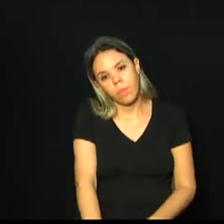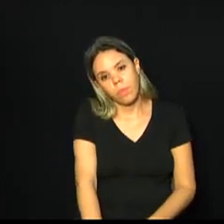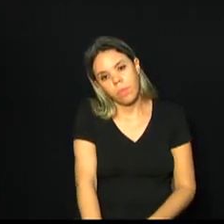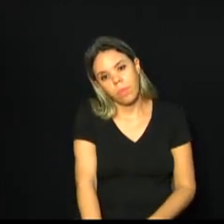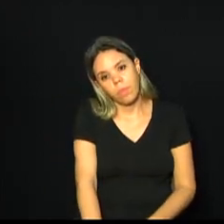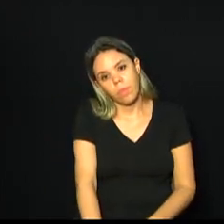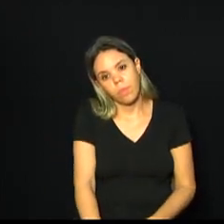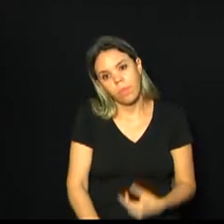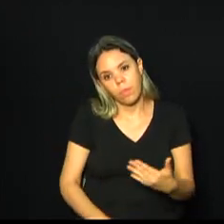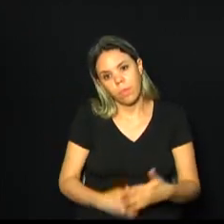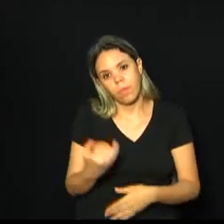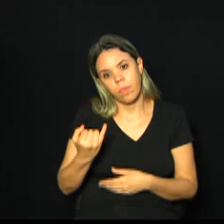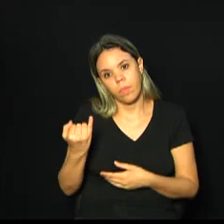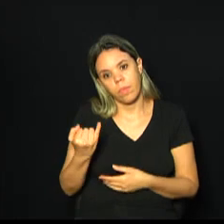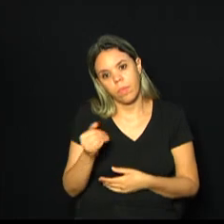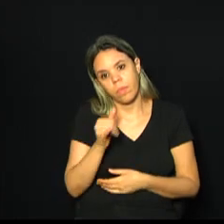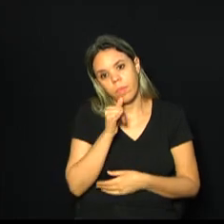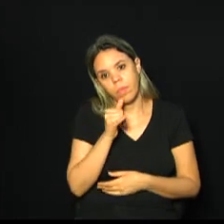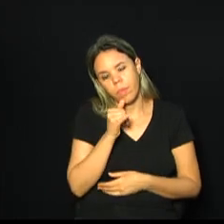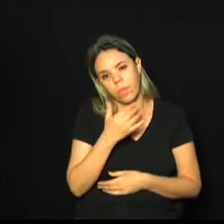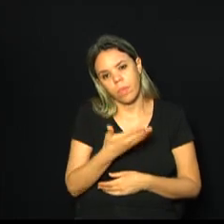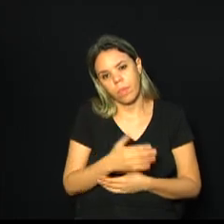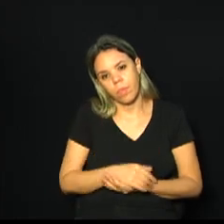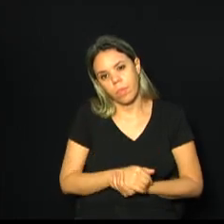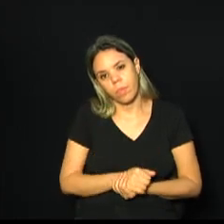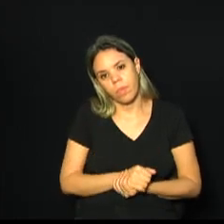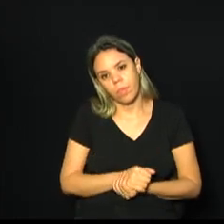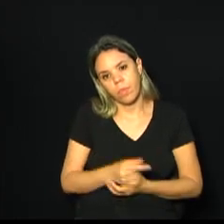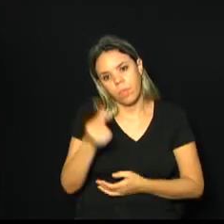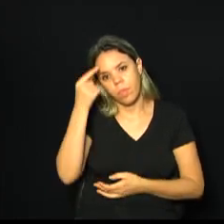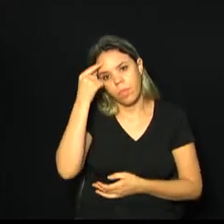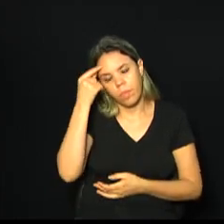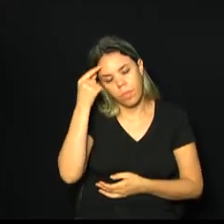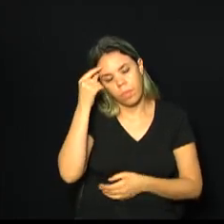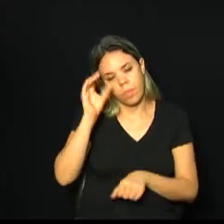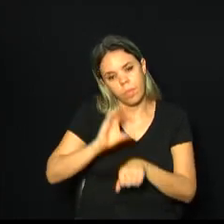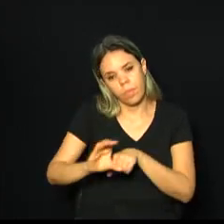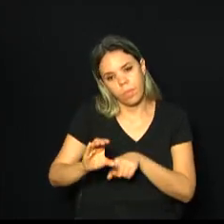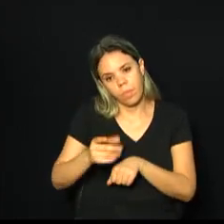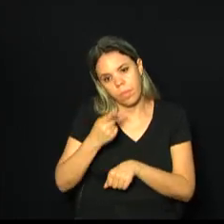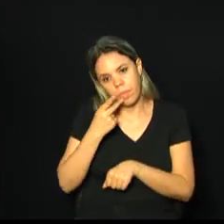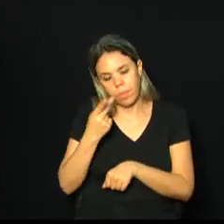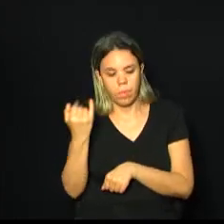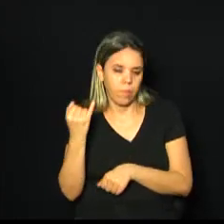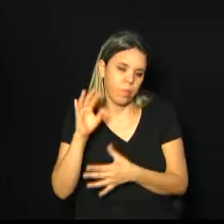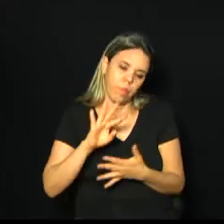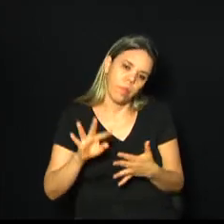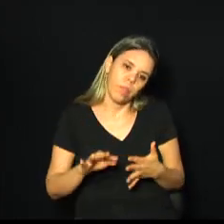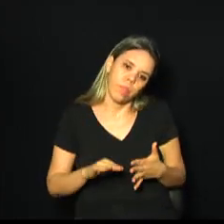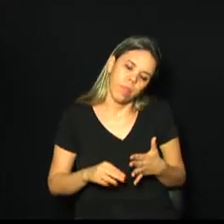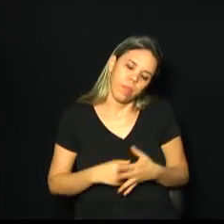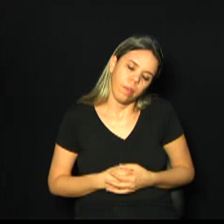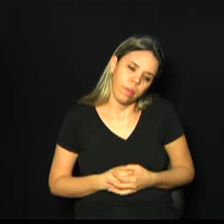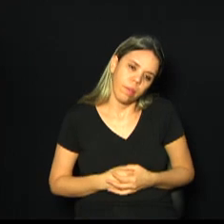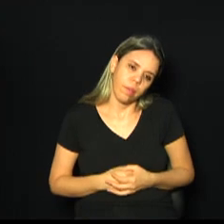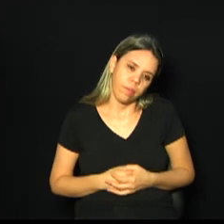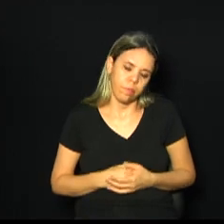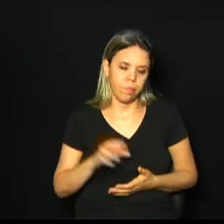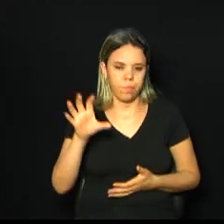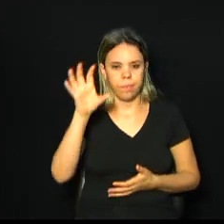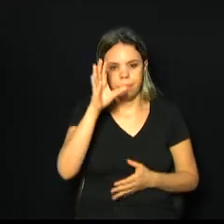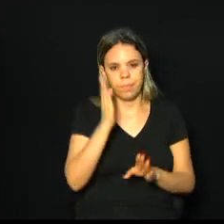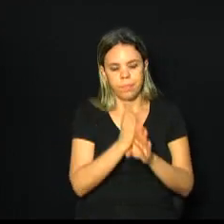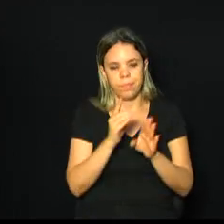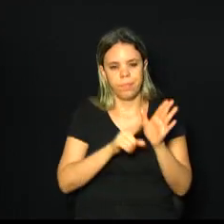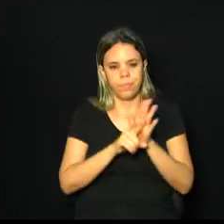Outros processos importantes, por exemplo, né? Conscientização e capacitação, que eu falei aqui, que é um dos pilares, mapeamento de